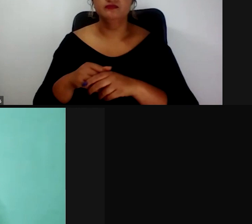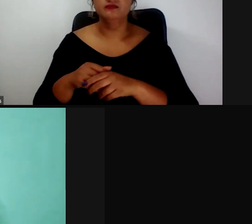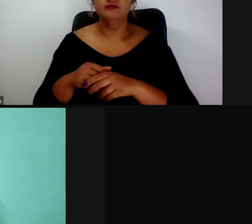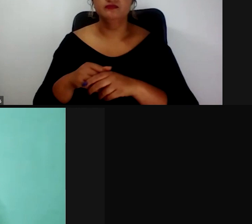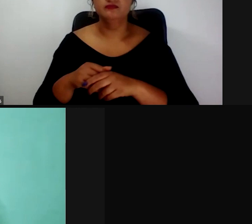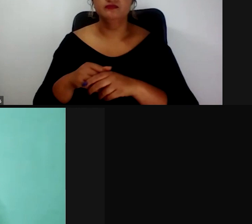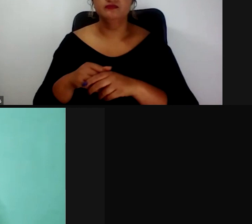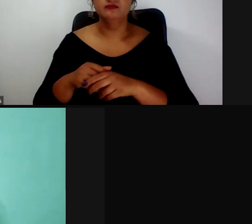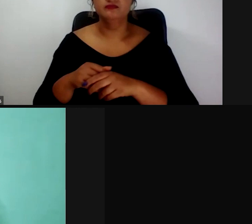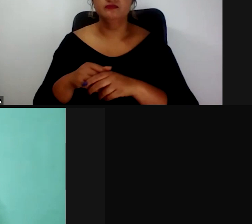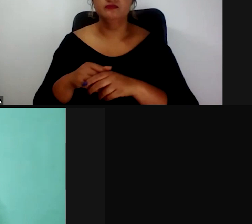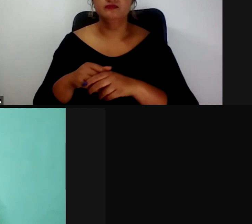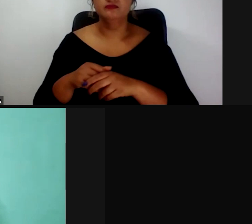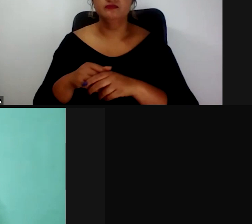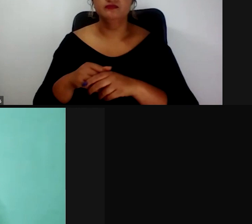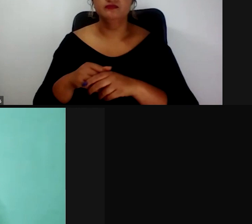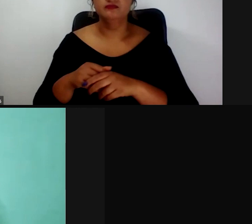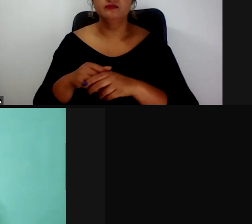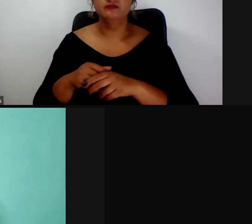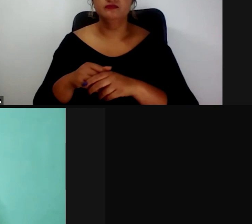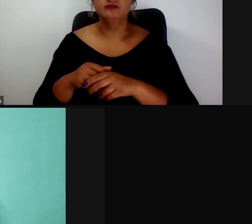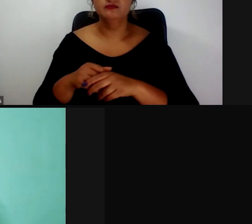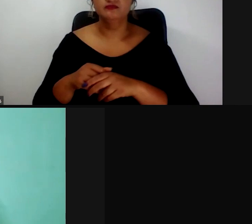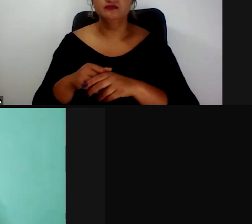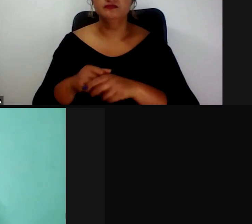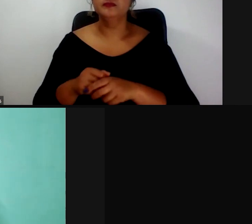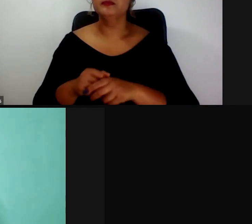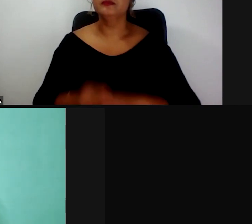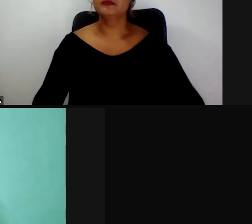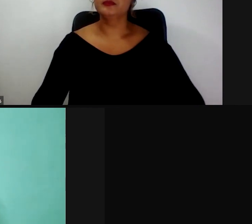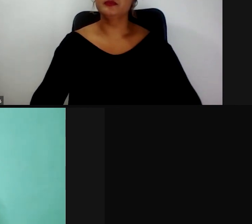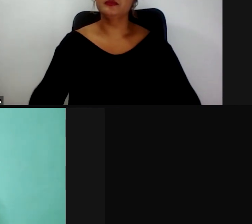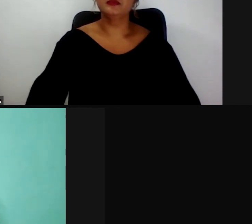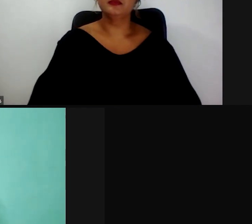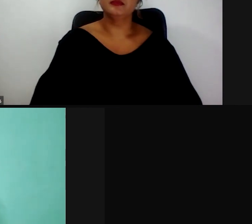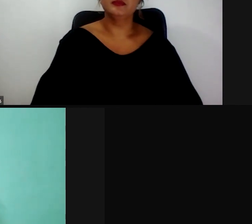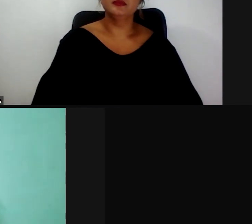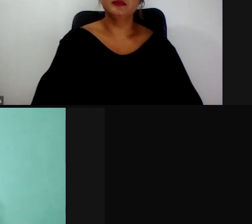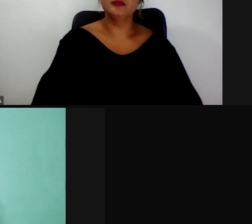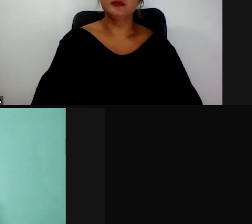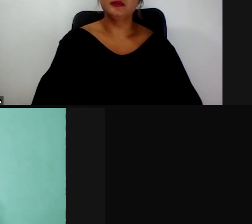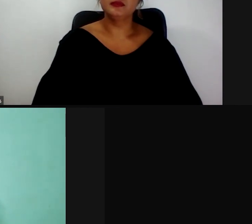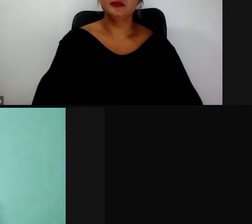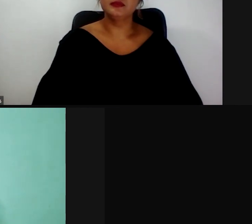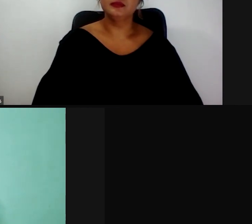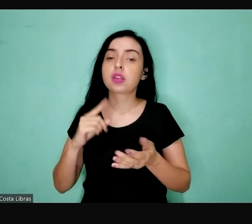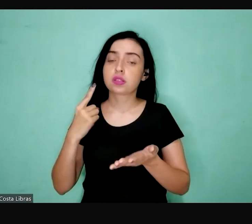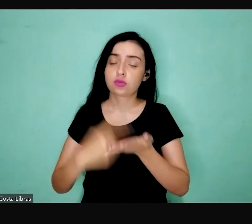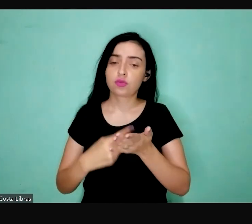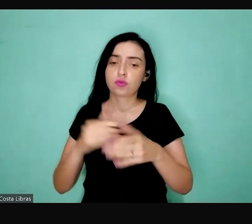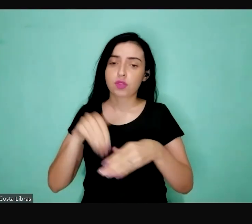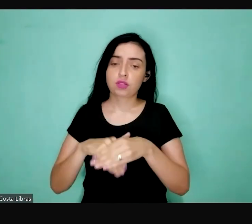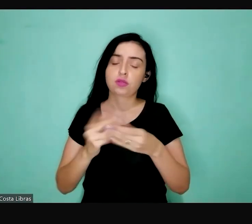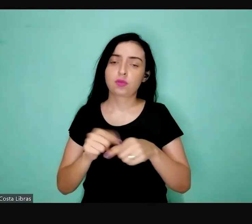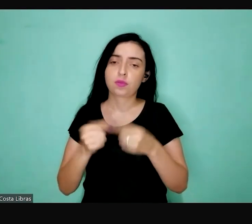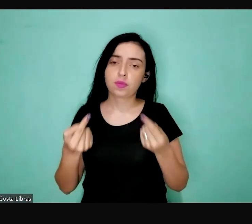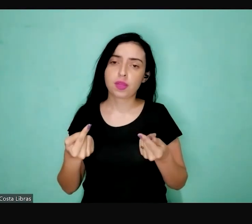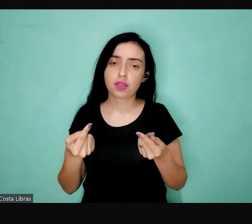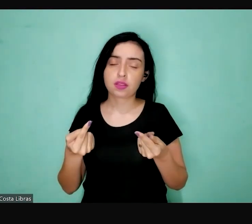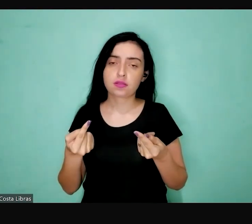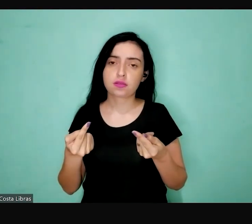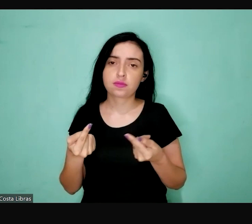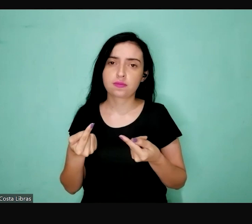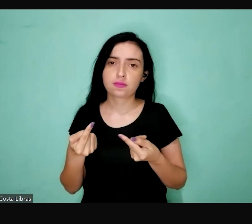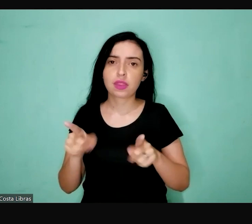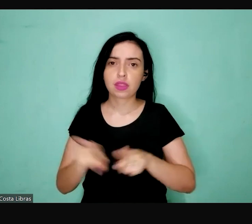chamada, a intérprete Mona Lisa retorna substituindo a intérprete Lady. Essa decisão. Mas